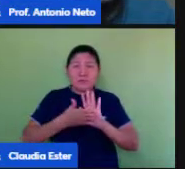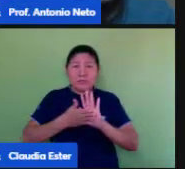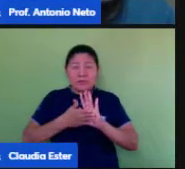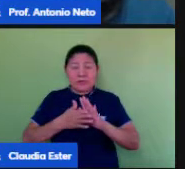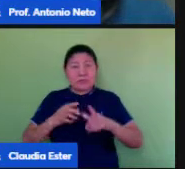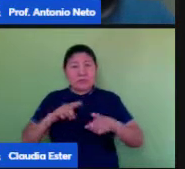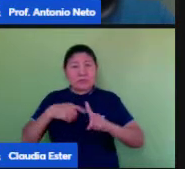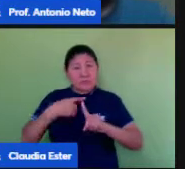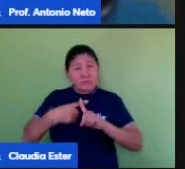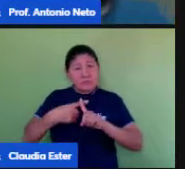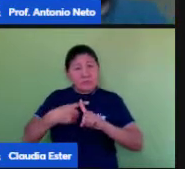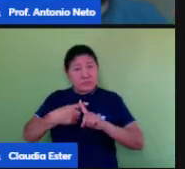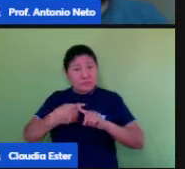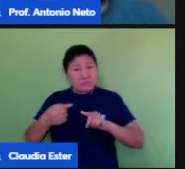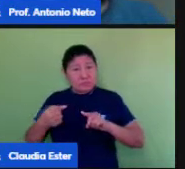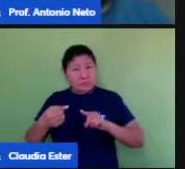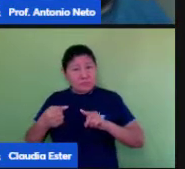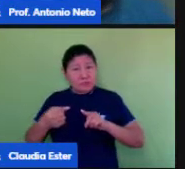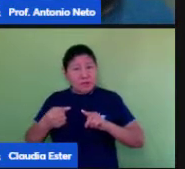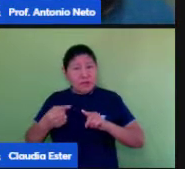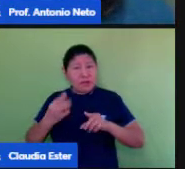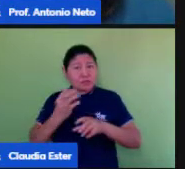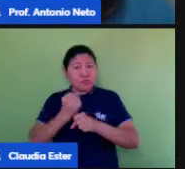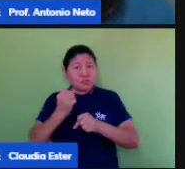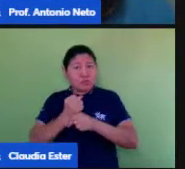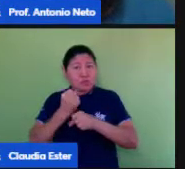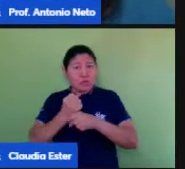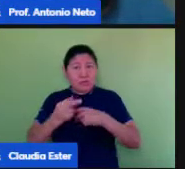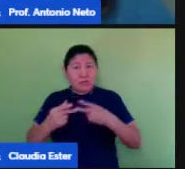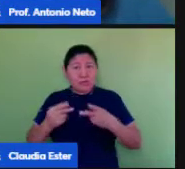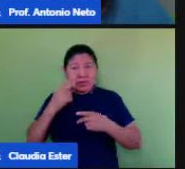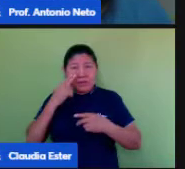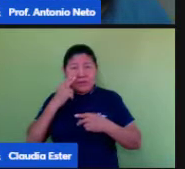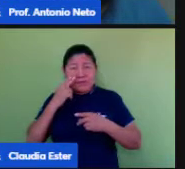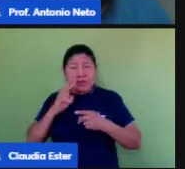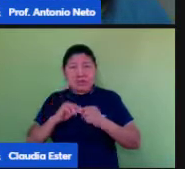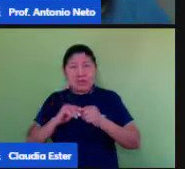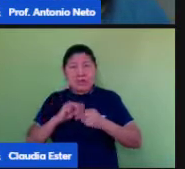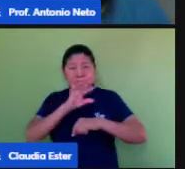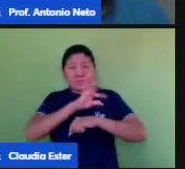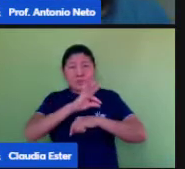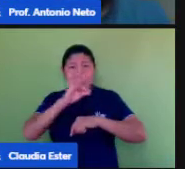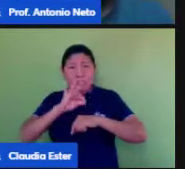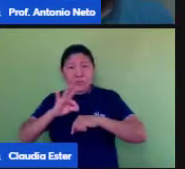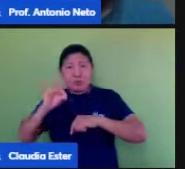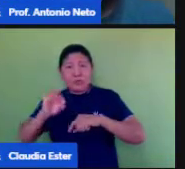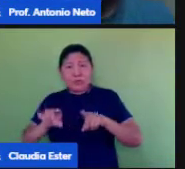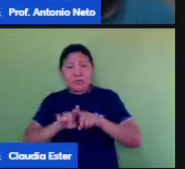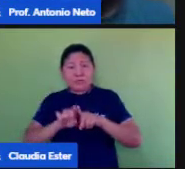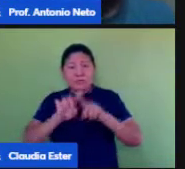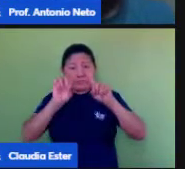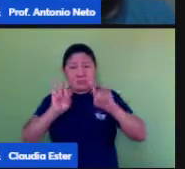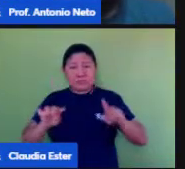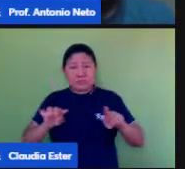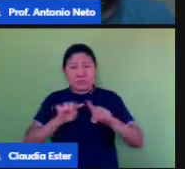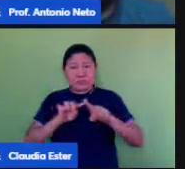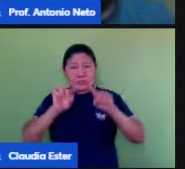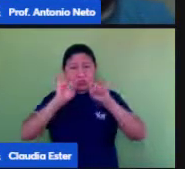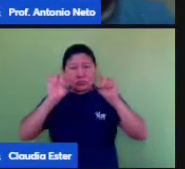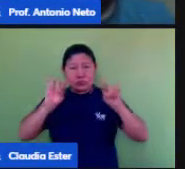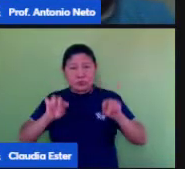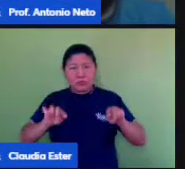desenvolver estratégias de cálculo. Reconhecer ângulos retos e não retos em figuras poligonais com o uso